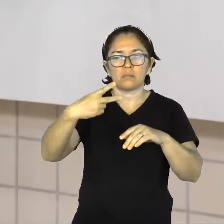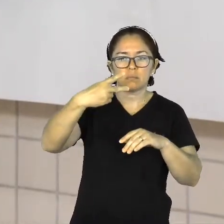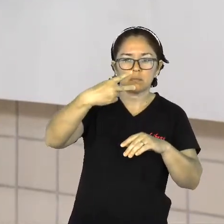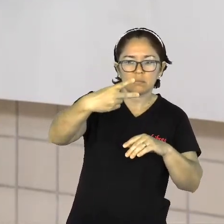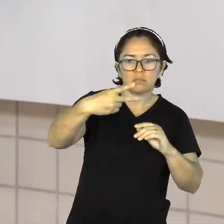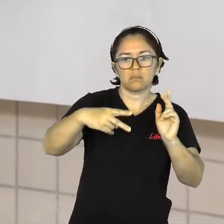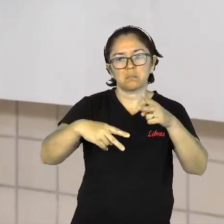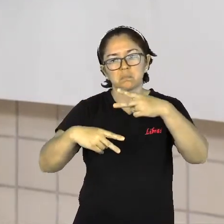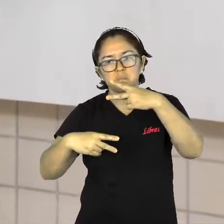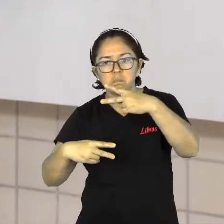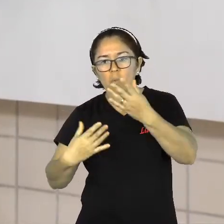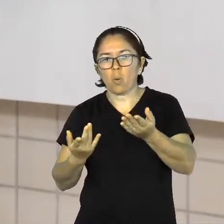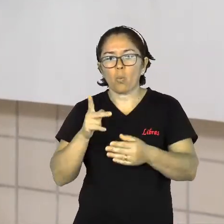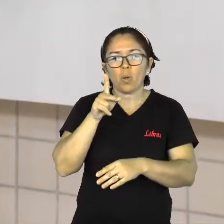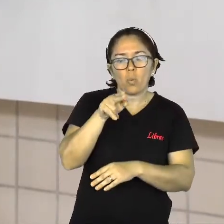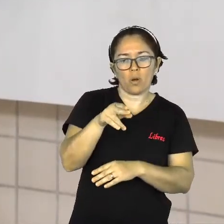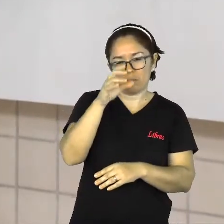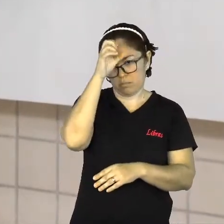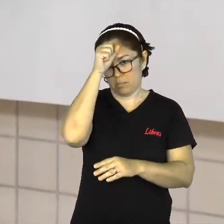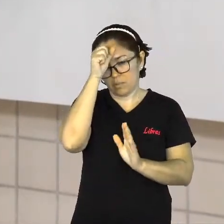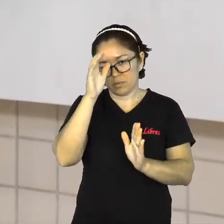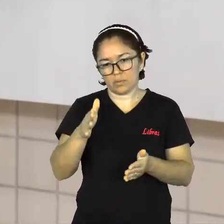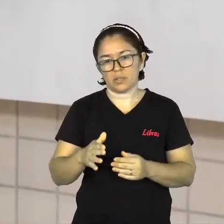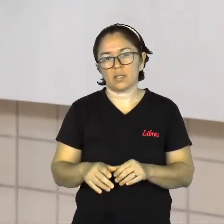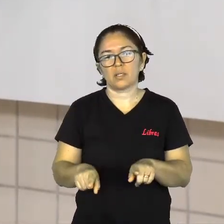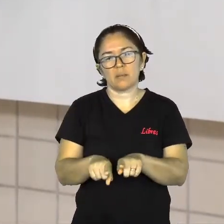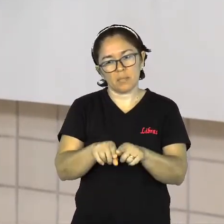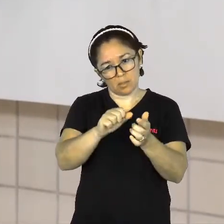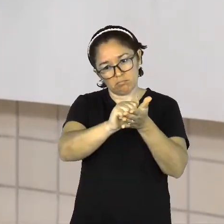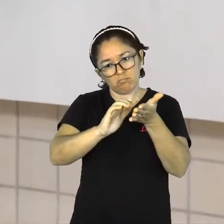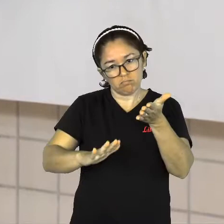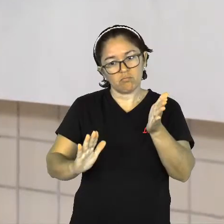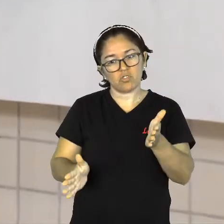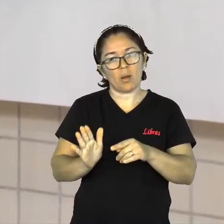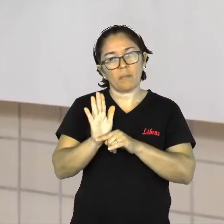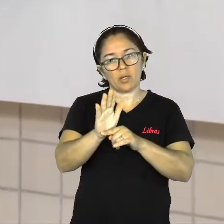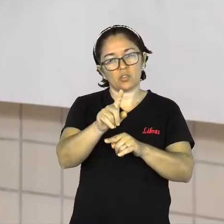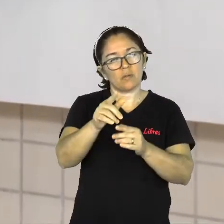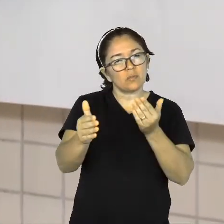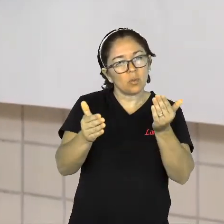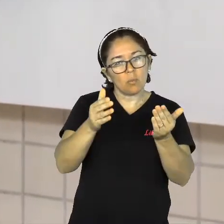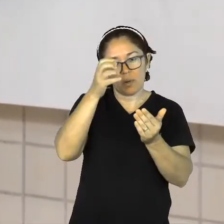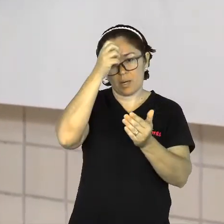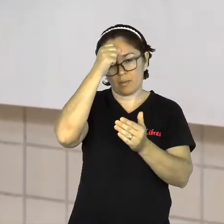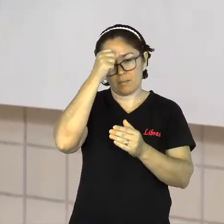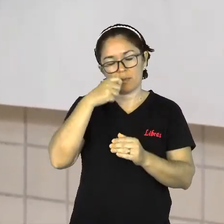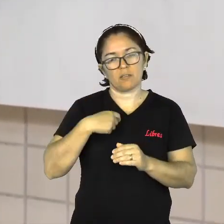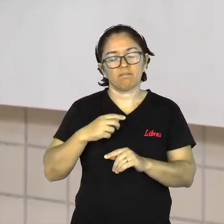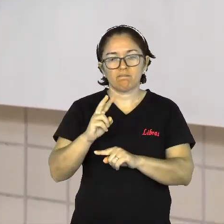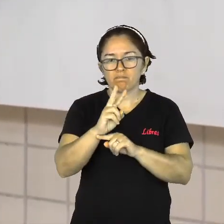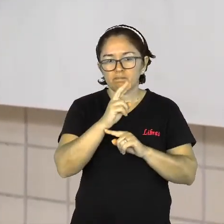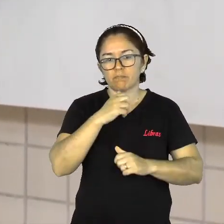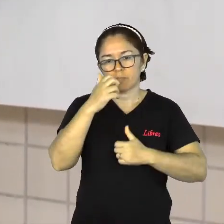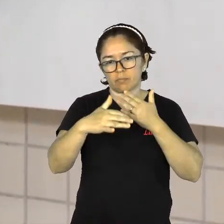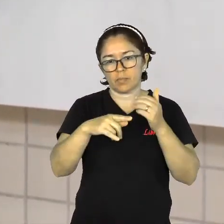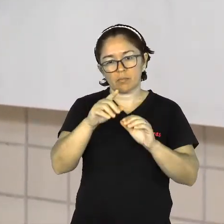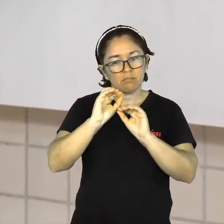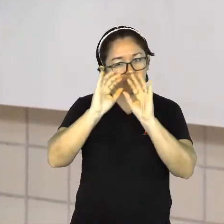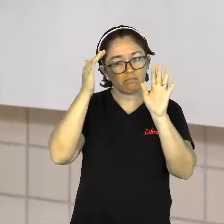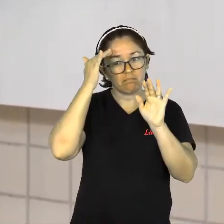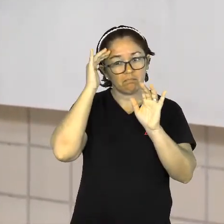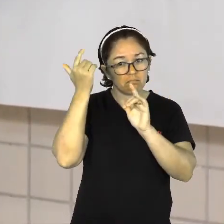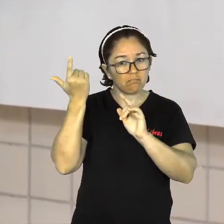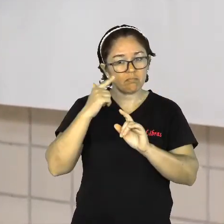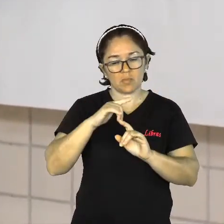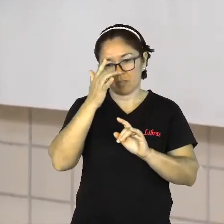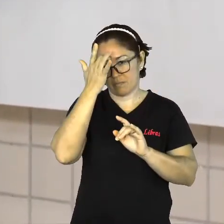para você trabalhar isso, essa comparação. Turminha, eu espero que a nossa aula tenha ficado tranquila para você. É muito